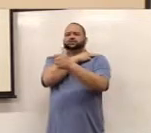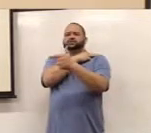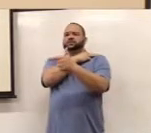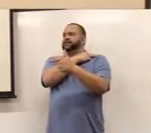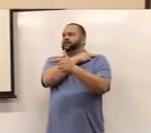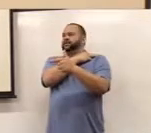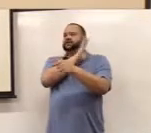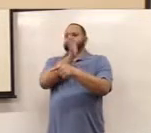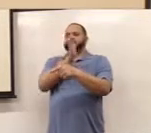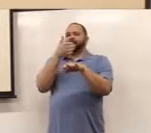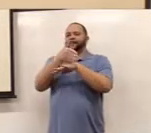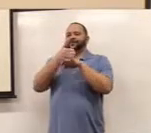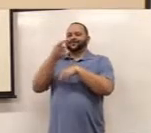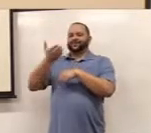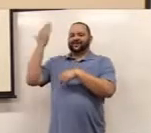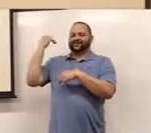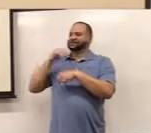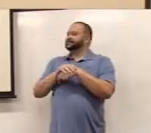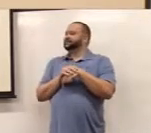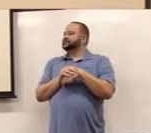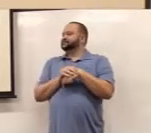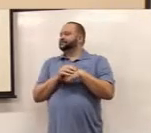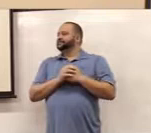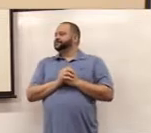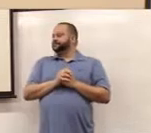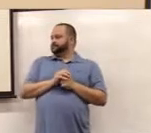O terceiro ano já foi. Bom,